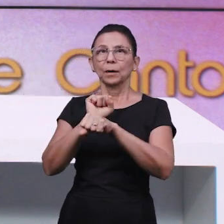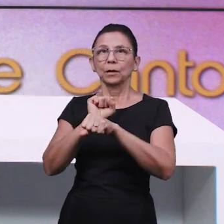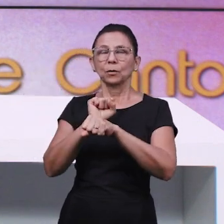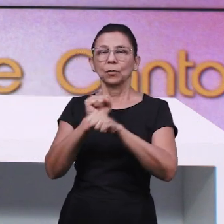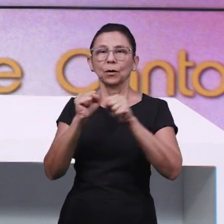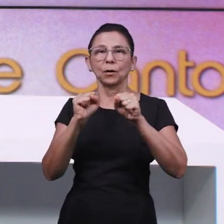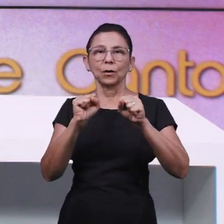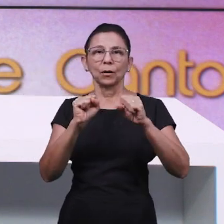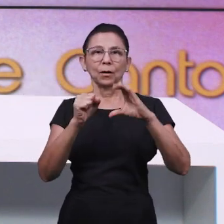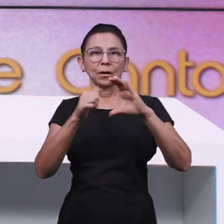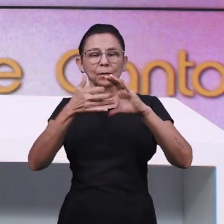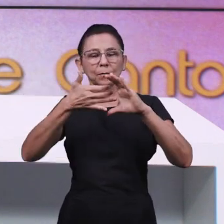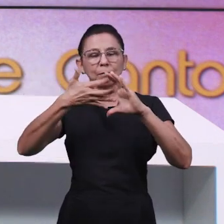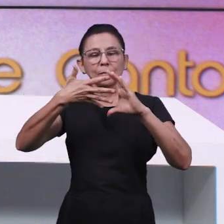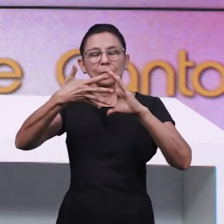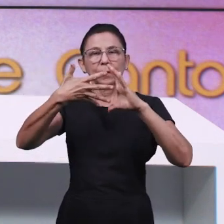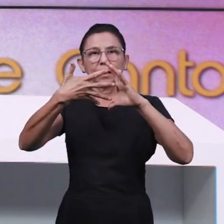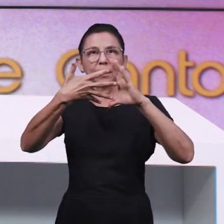está aberta.